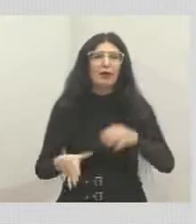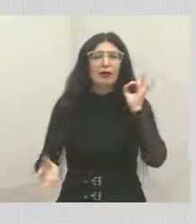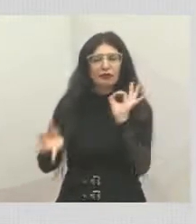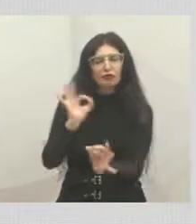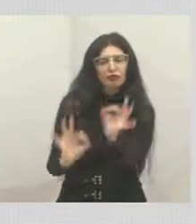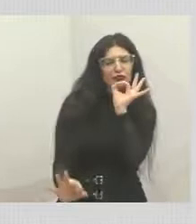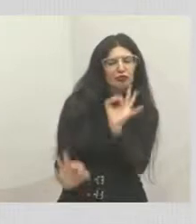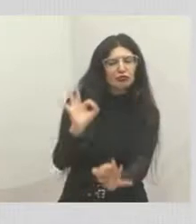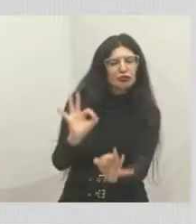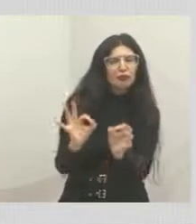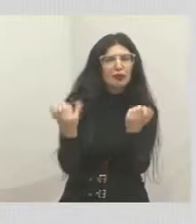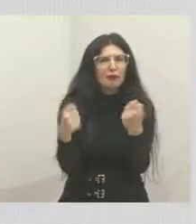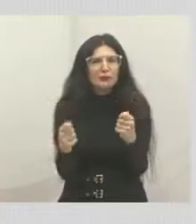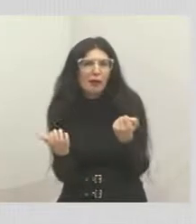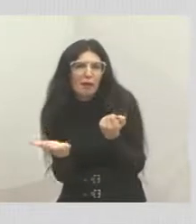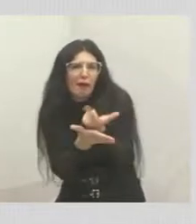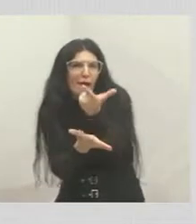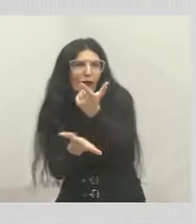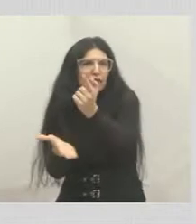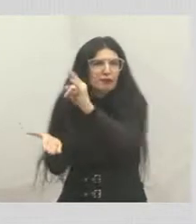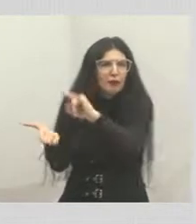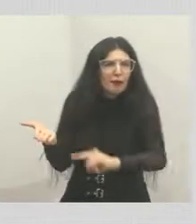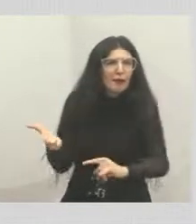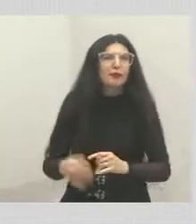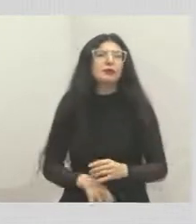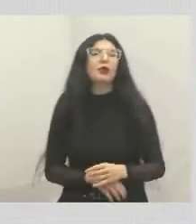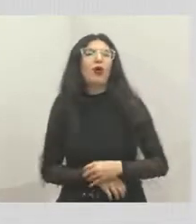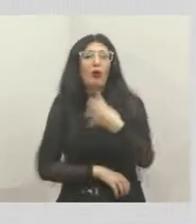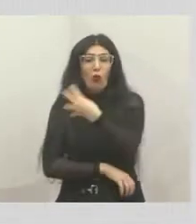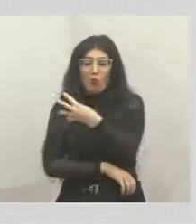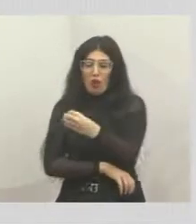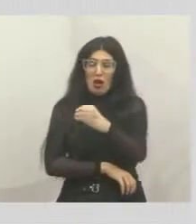judiciais, uma meta orçada anual de